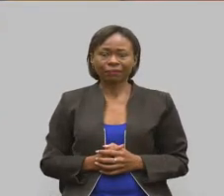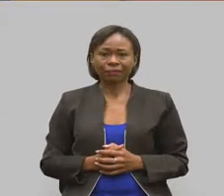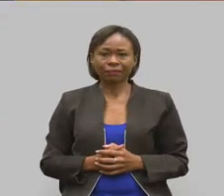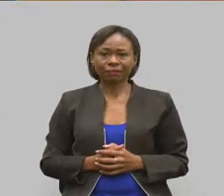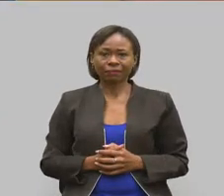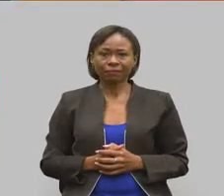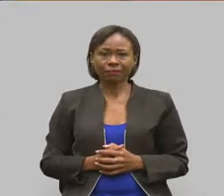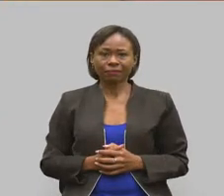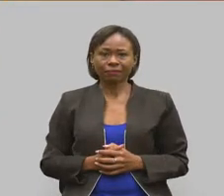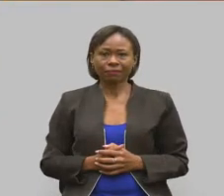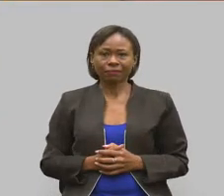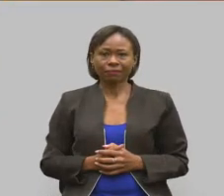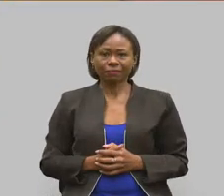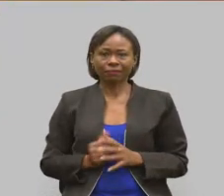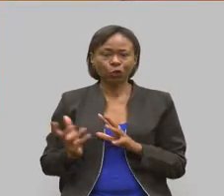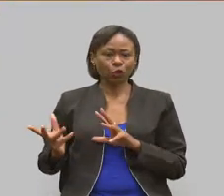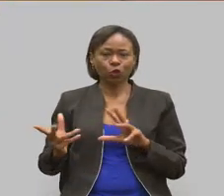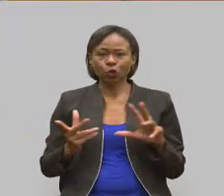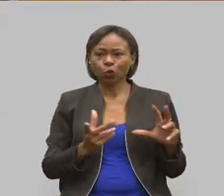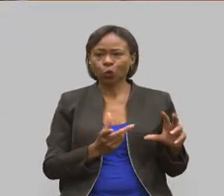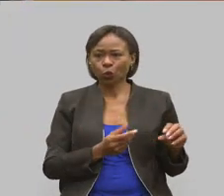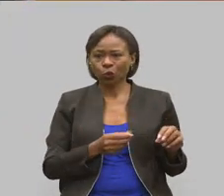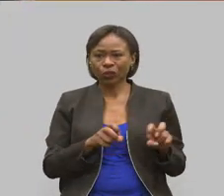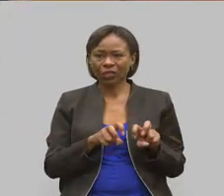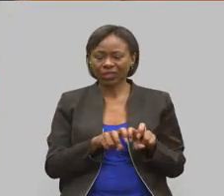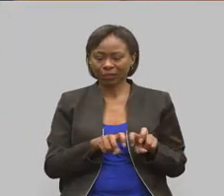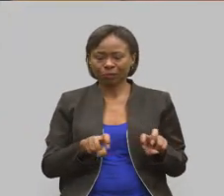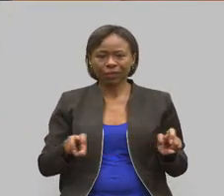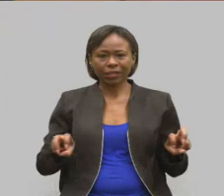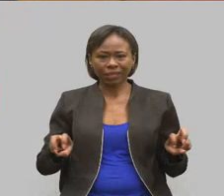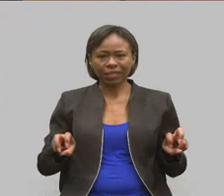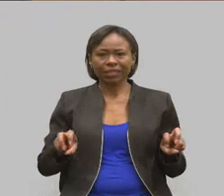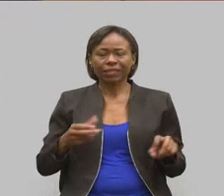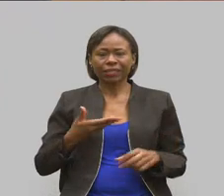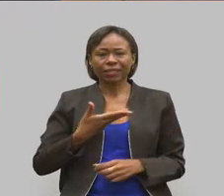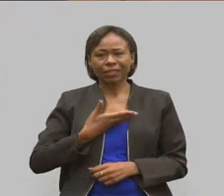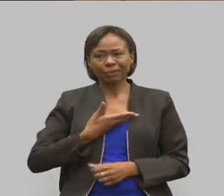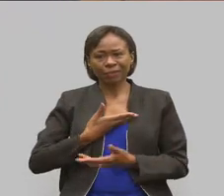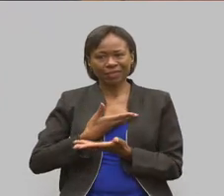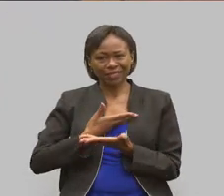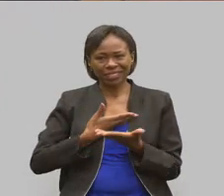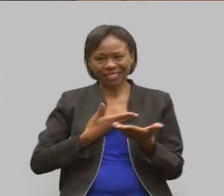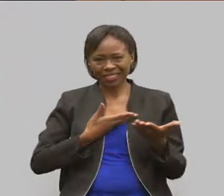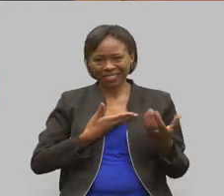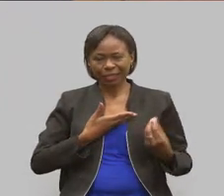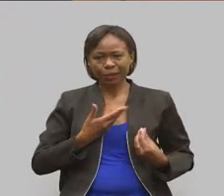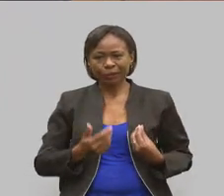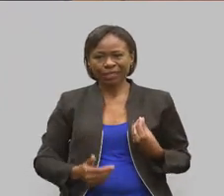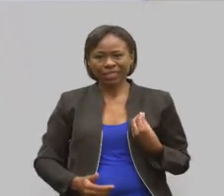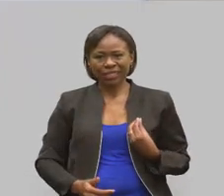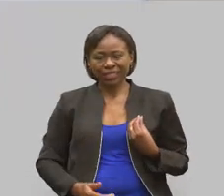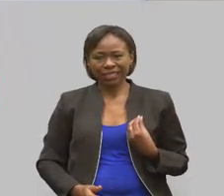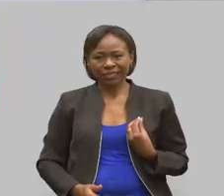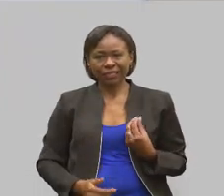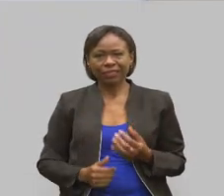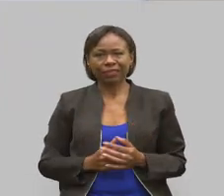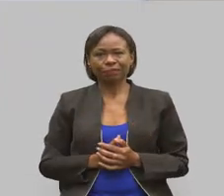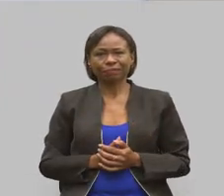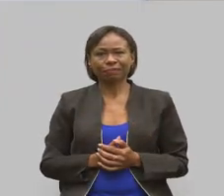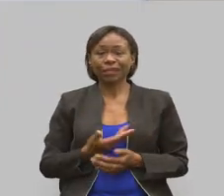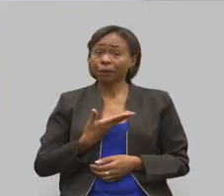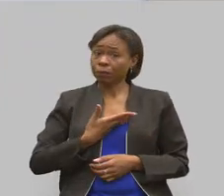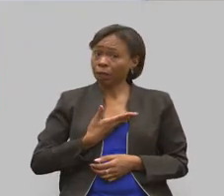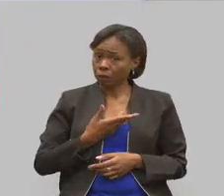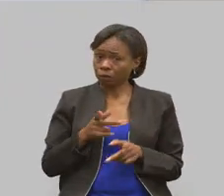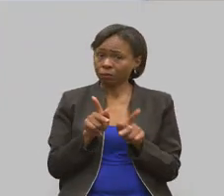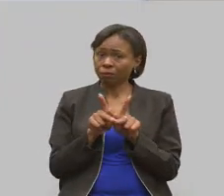colegas que compõem a mesa futuros estão presente os colegas professores